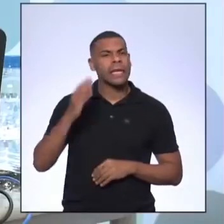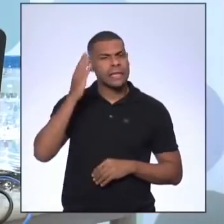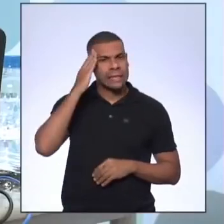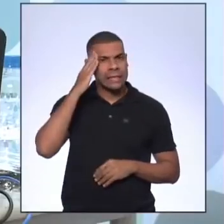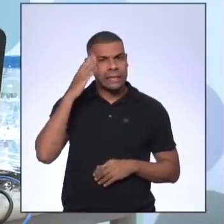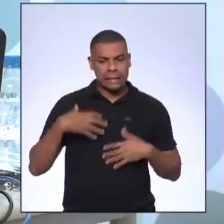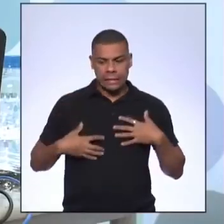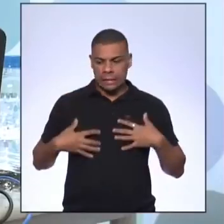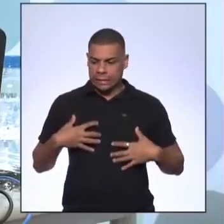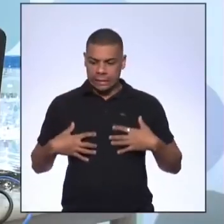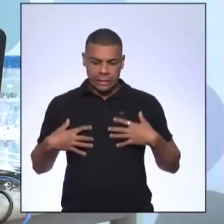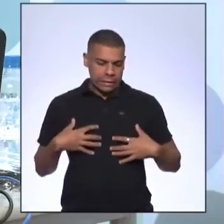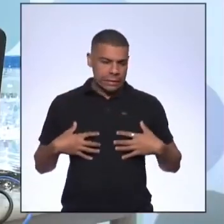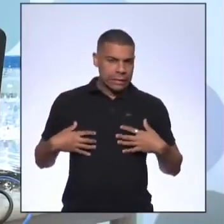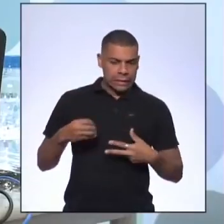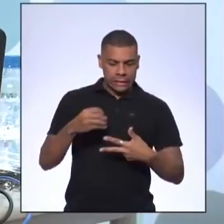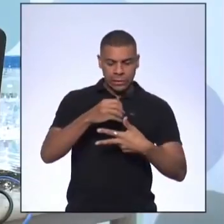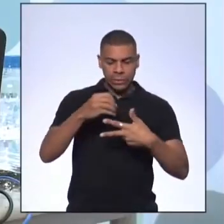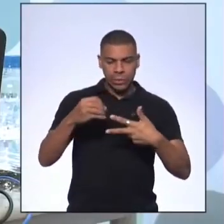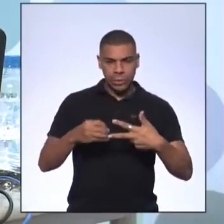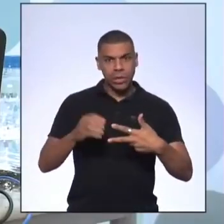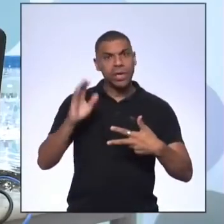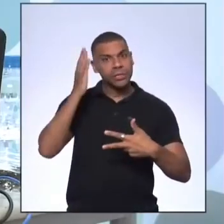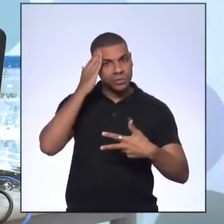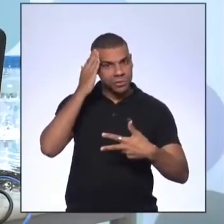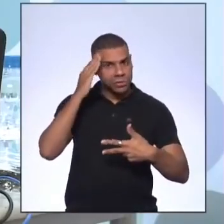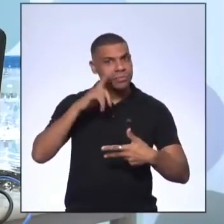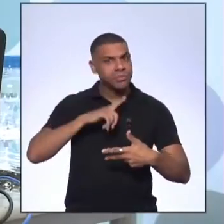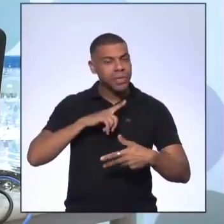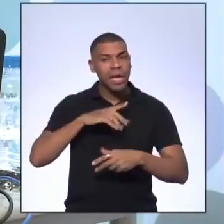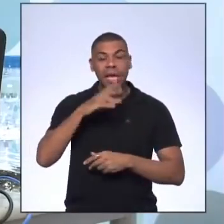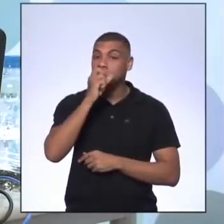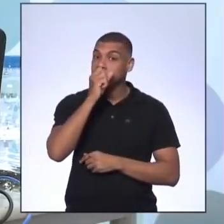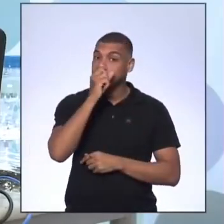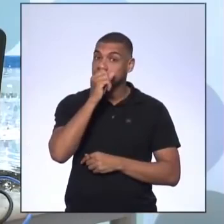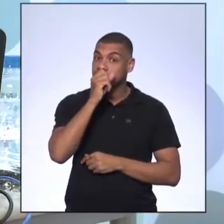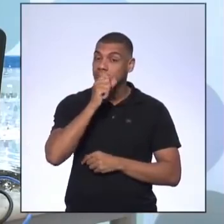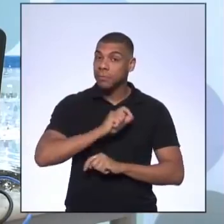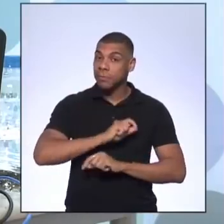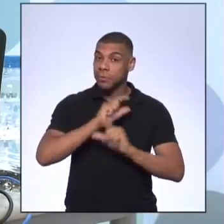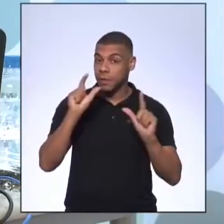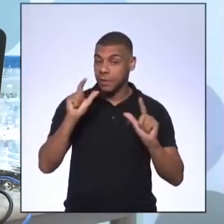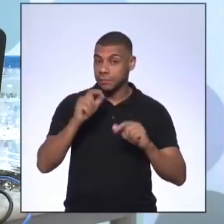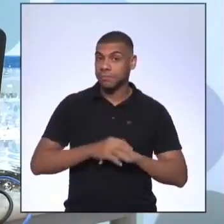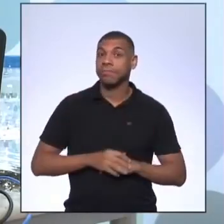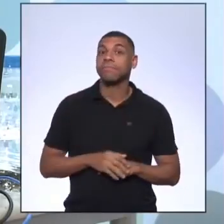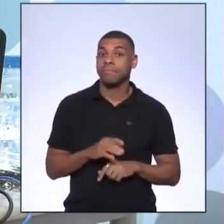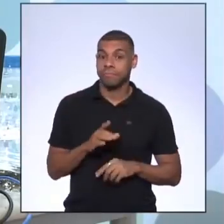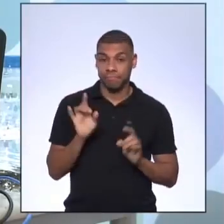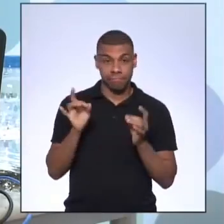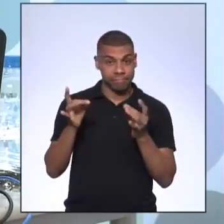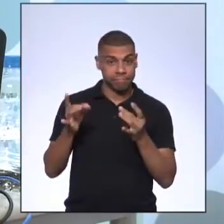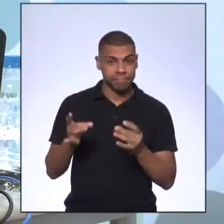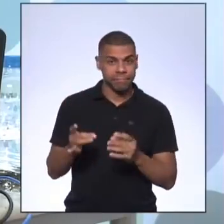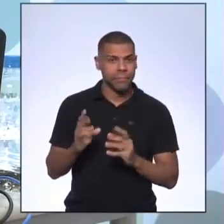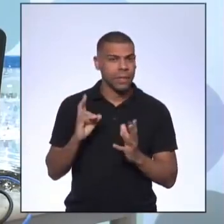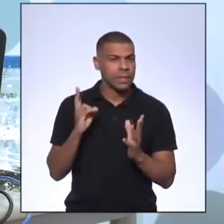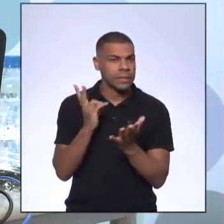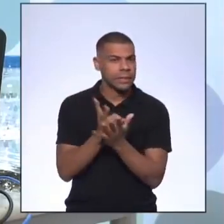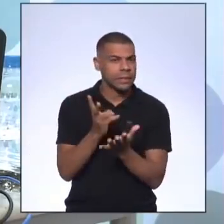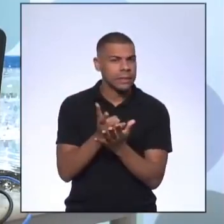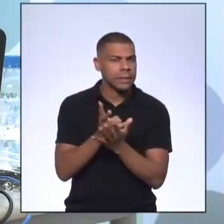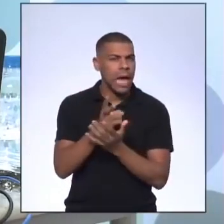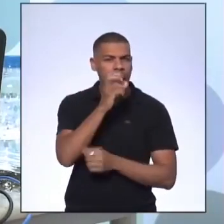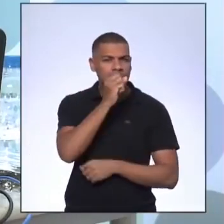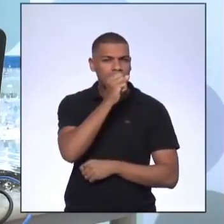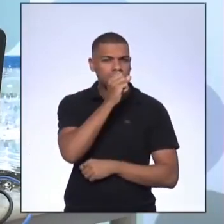desespero de fazer o Enem, nós temos aulas específicas do Enem aos sábados, né, professor Mauro? Aos sábados tem aula específica, então você assiste lá.